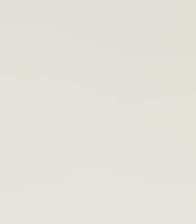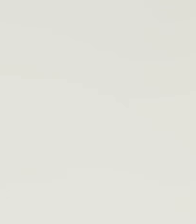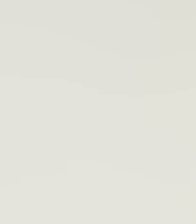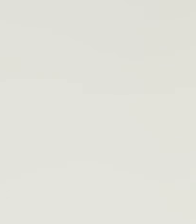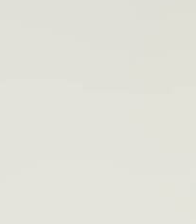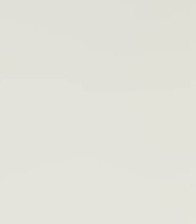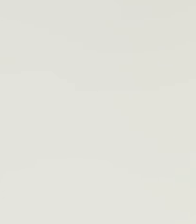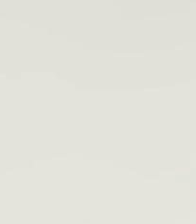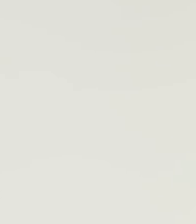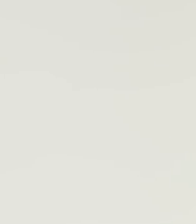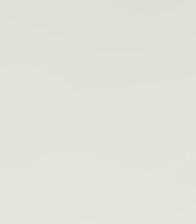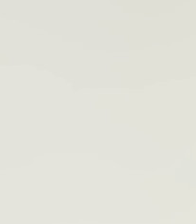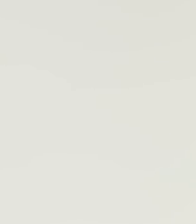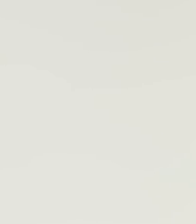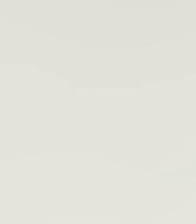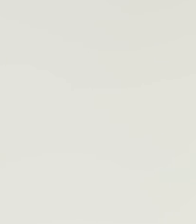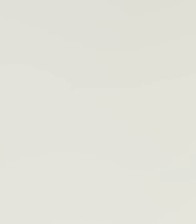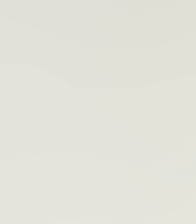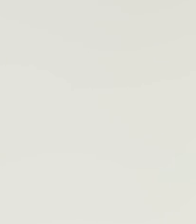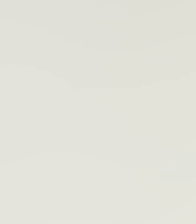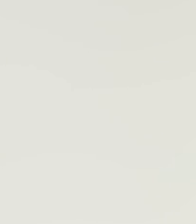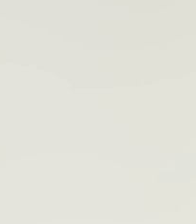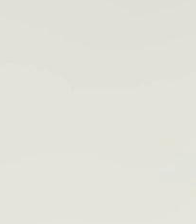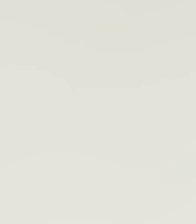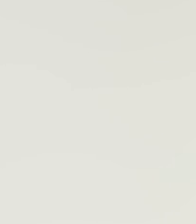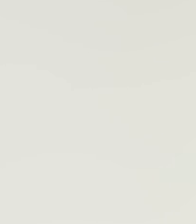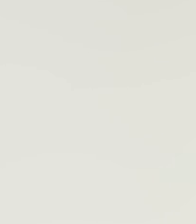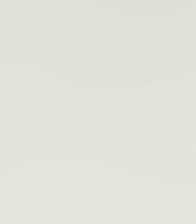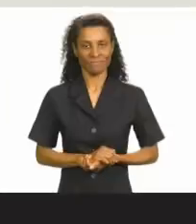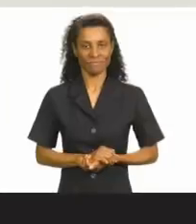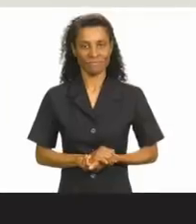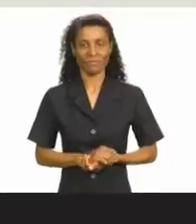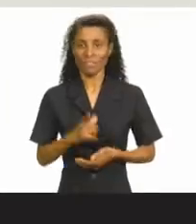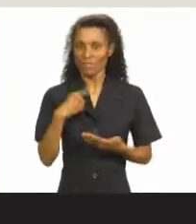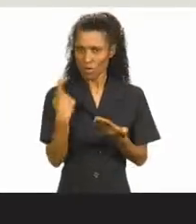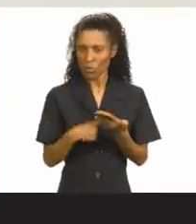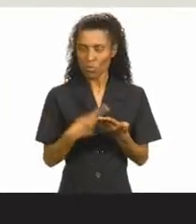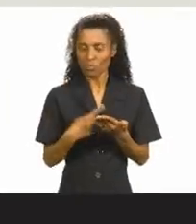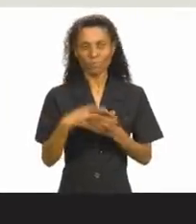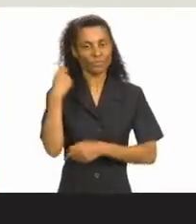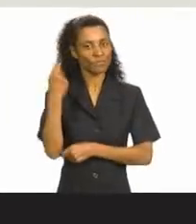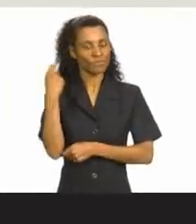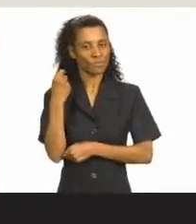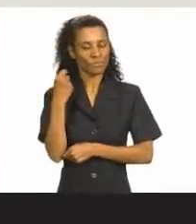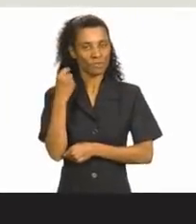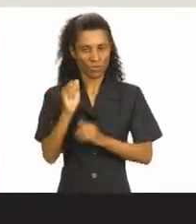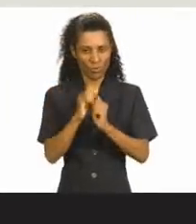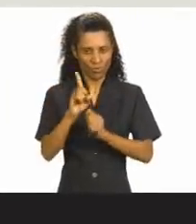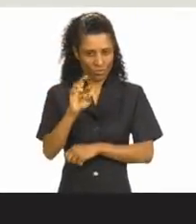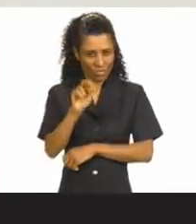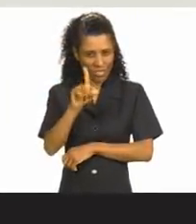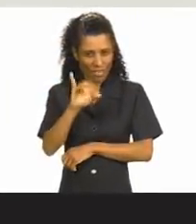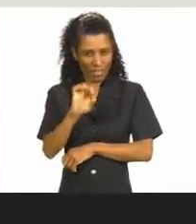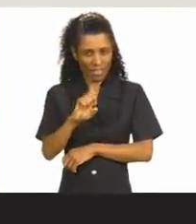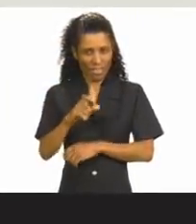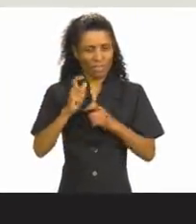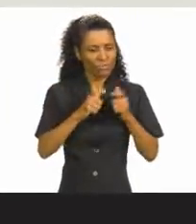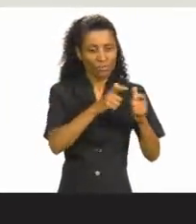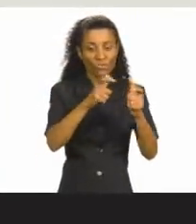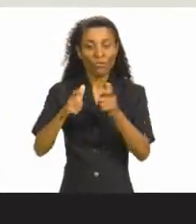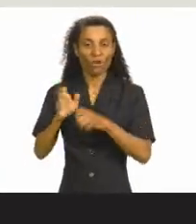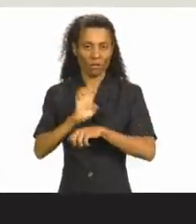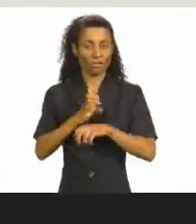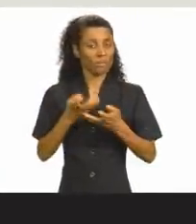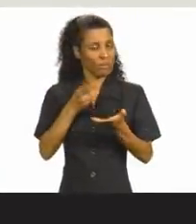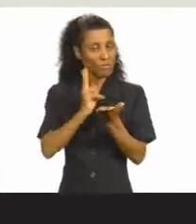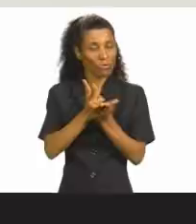Vote nos deputados estaduais da coligação Rio Grande no caminho certo. Tenho um compromisso com o Rio Grande. Ao lado do Narley, estivemos em cada